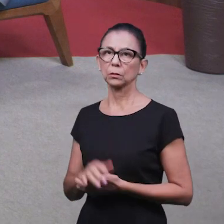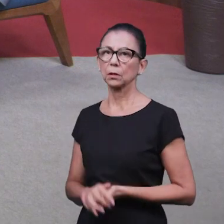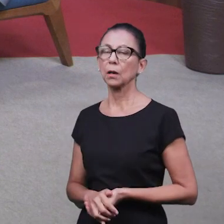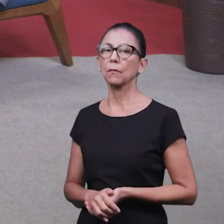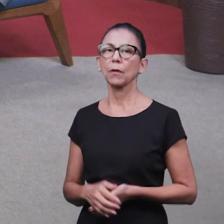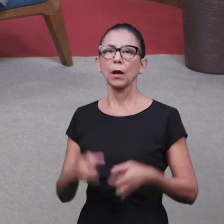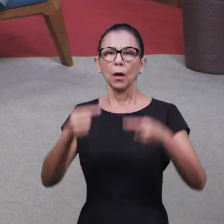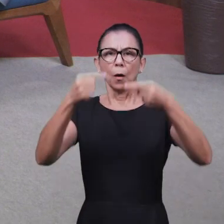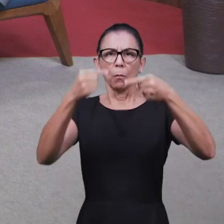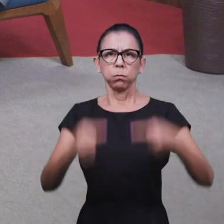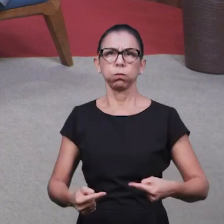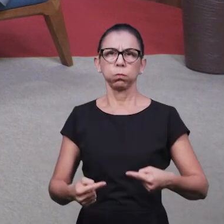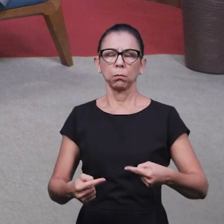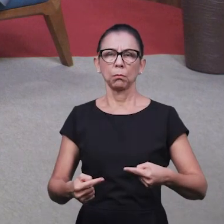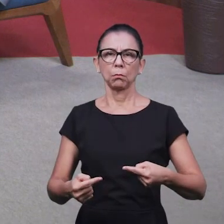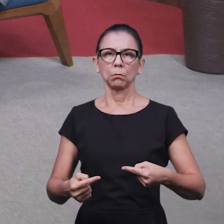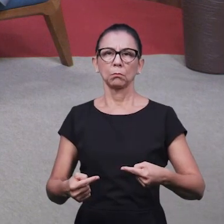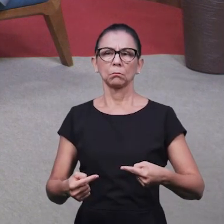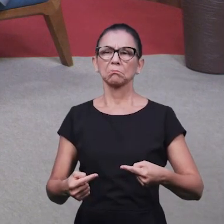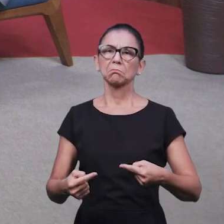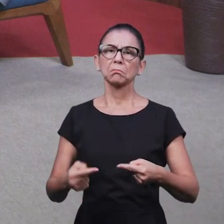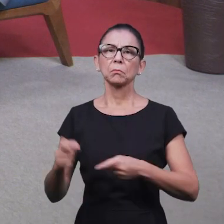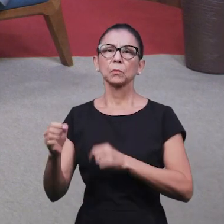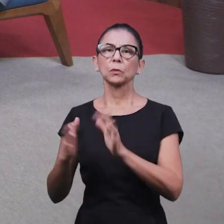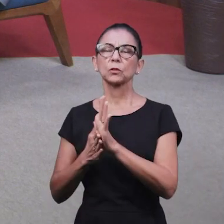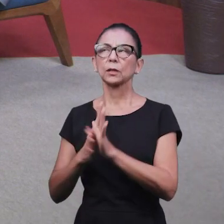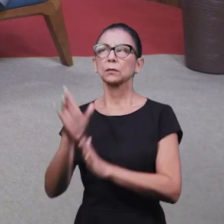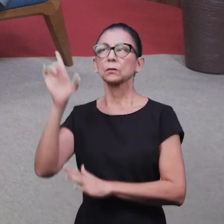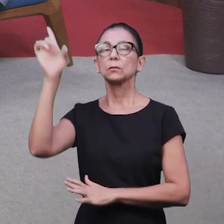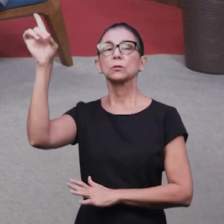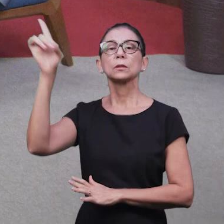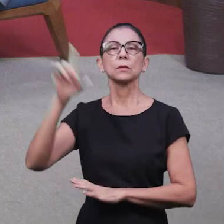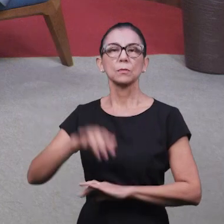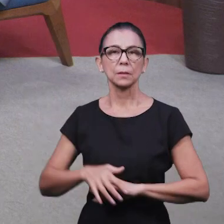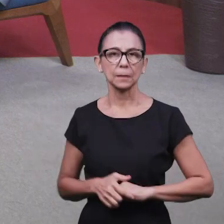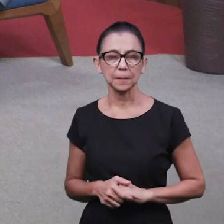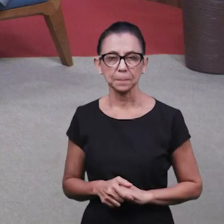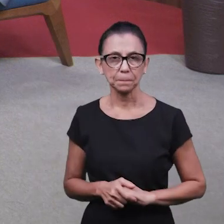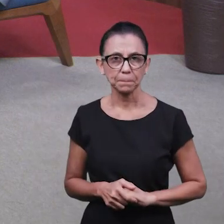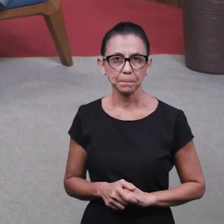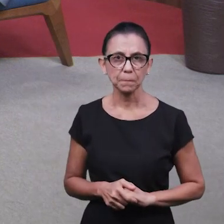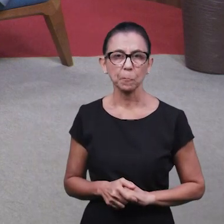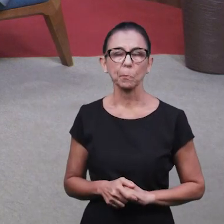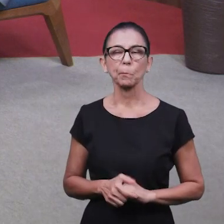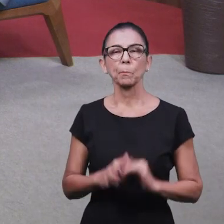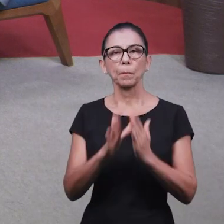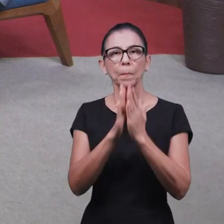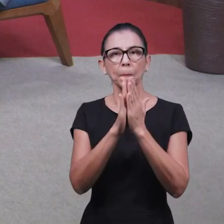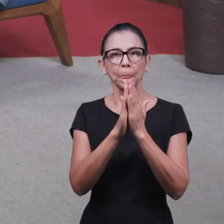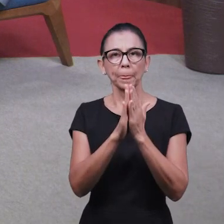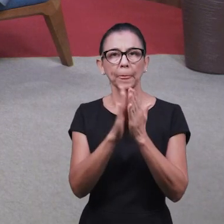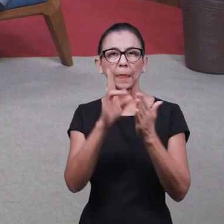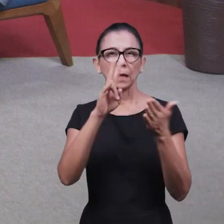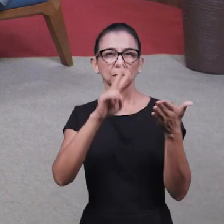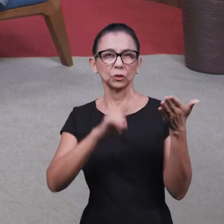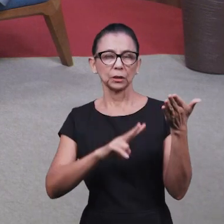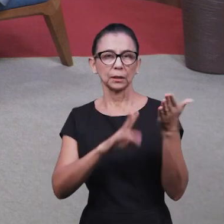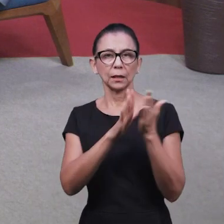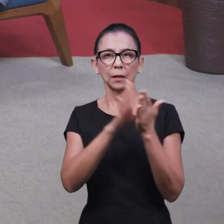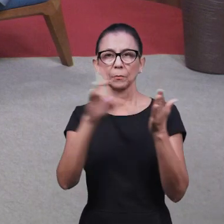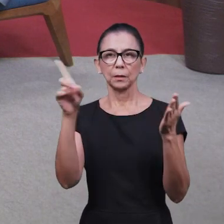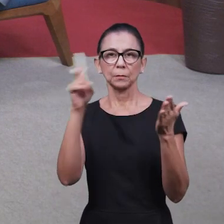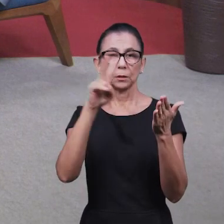as oposições ao projeto de Deus. Quando a gente lê a palavra e a gente